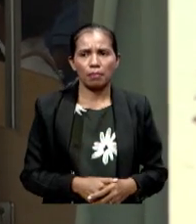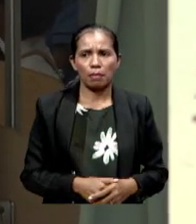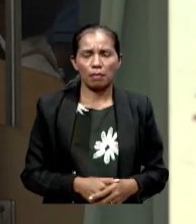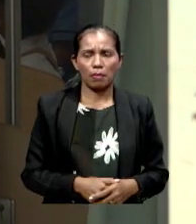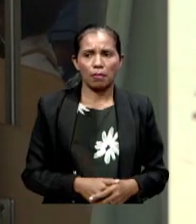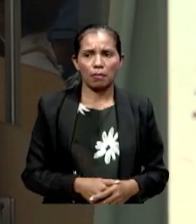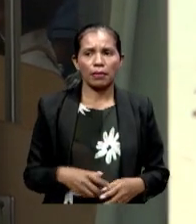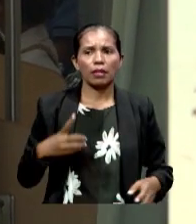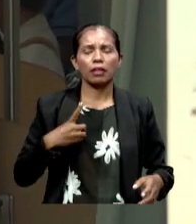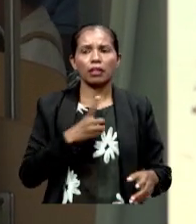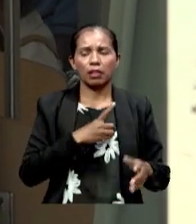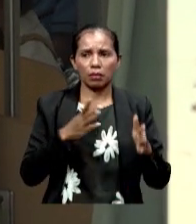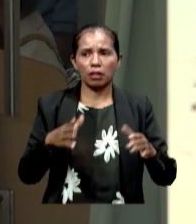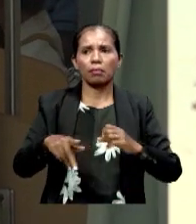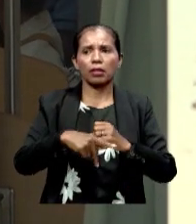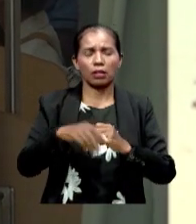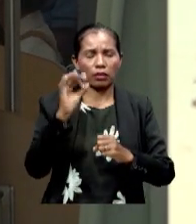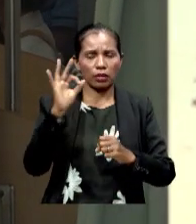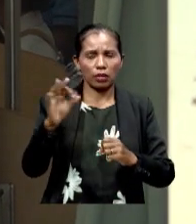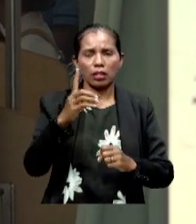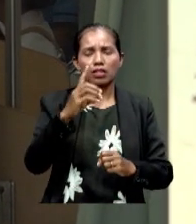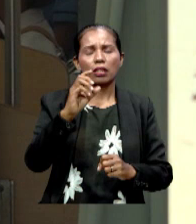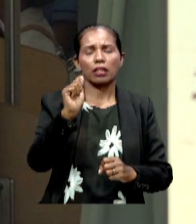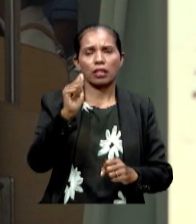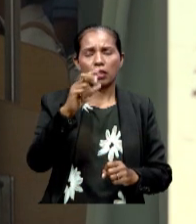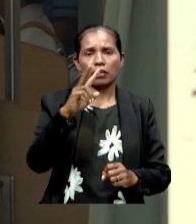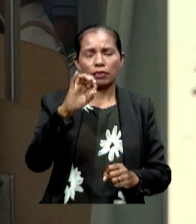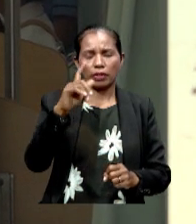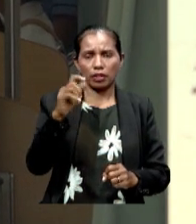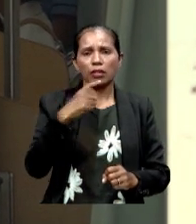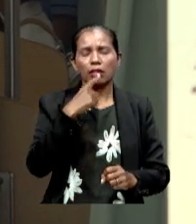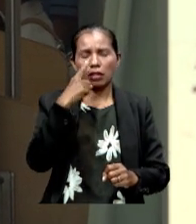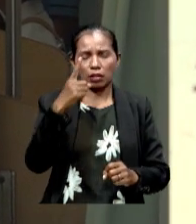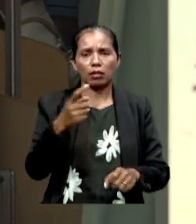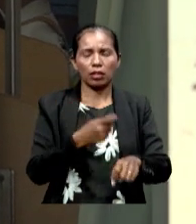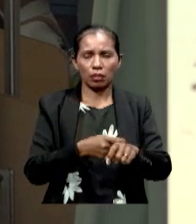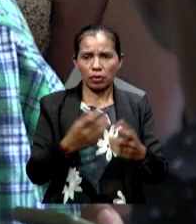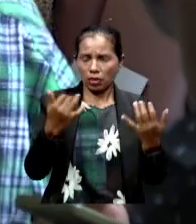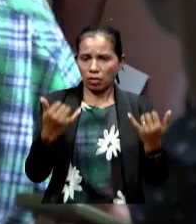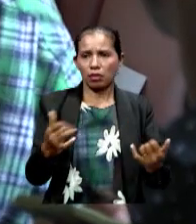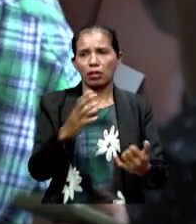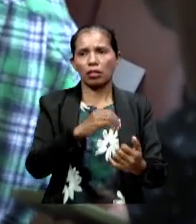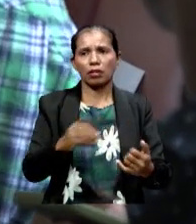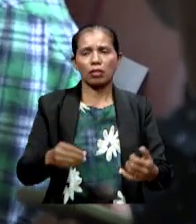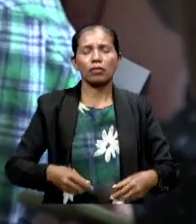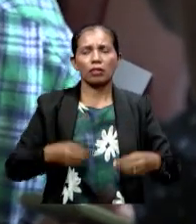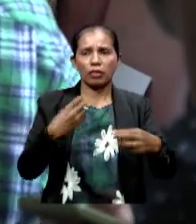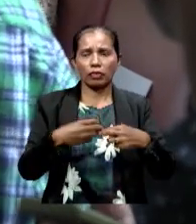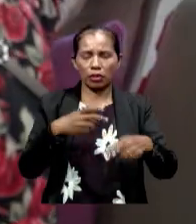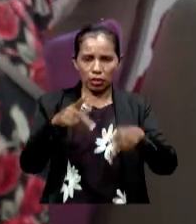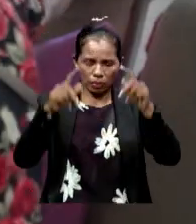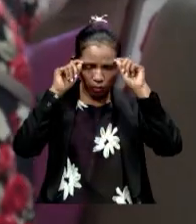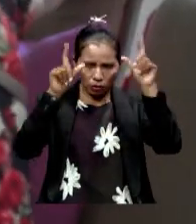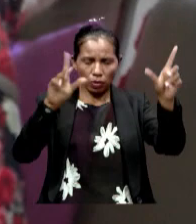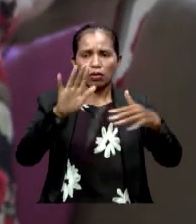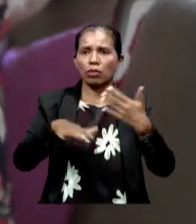Além de né, deputado bancada Fretelin, David Dias Ximenes, mandati most, lamenta a situação né, também prejudica Timoron Sira a